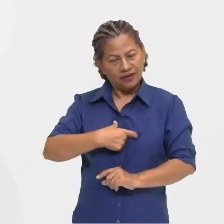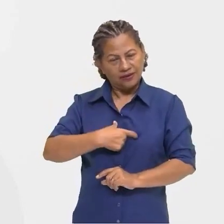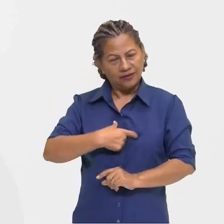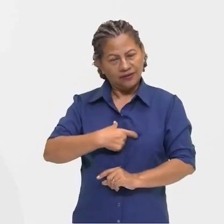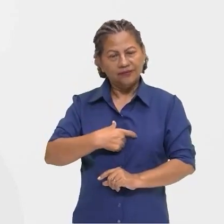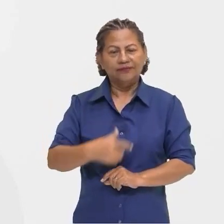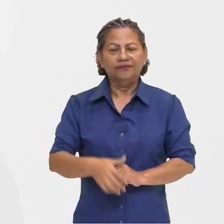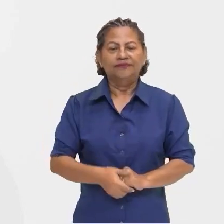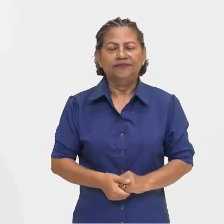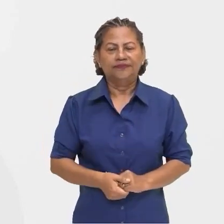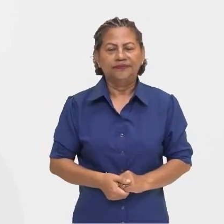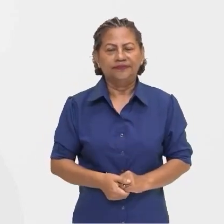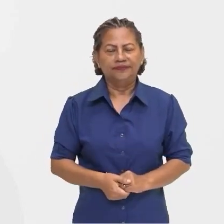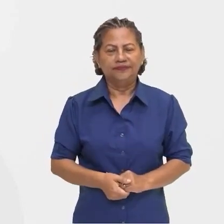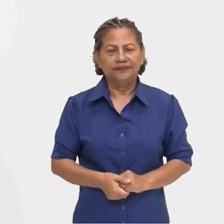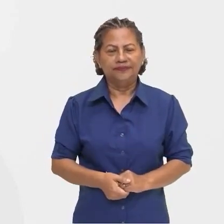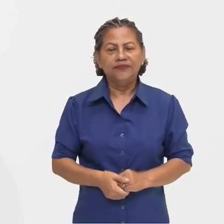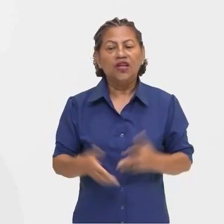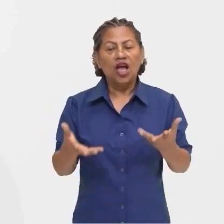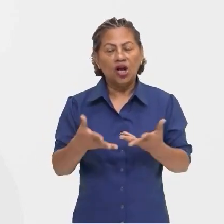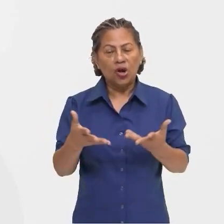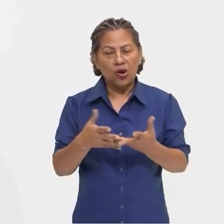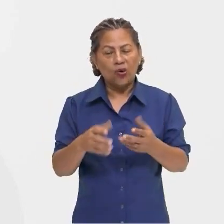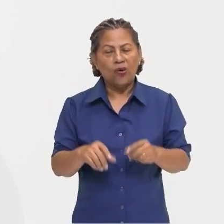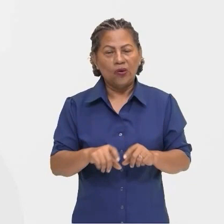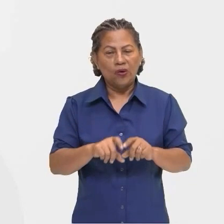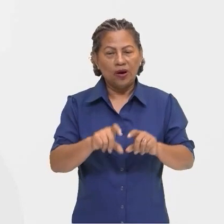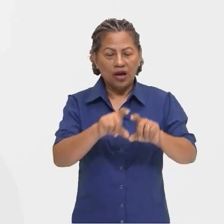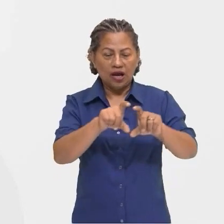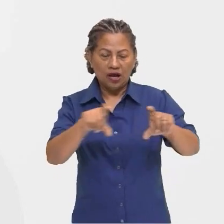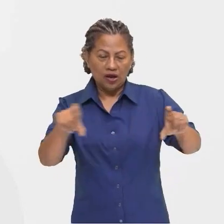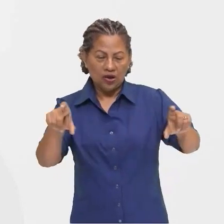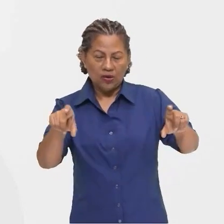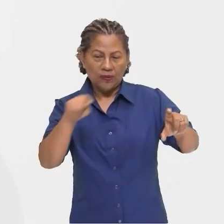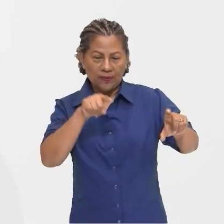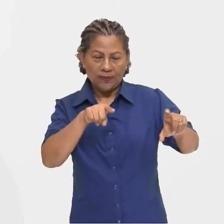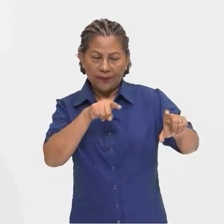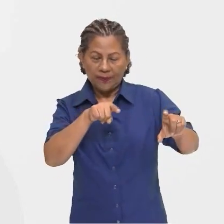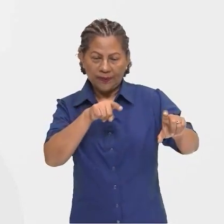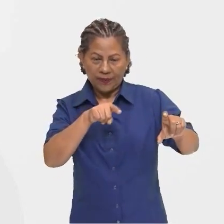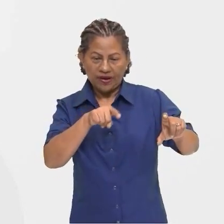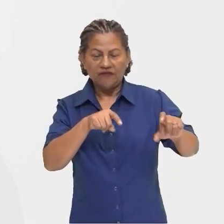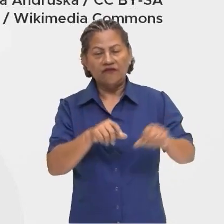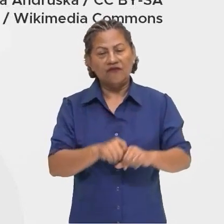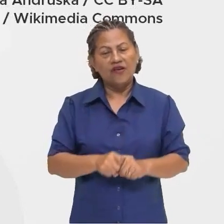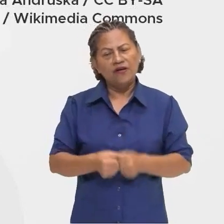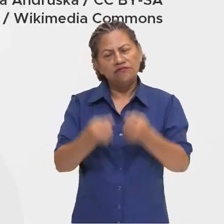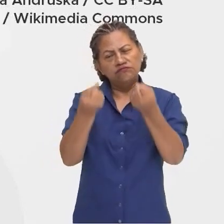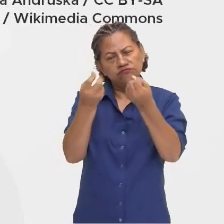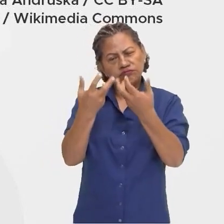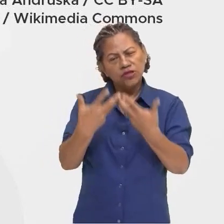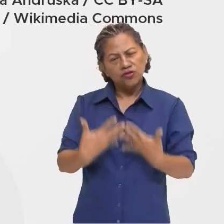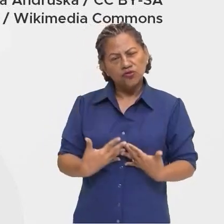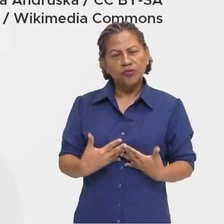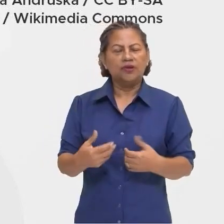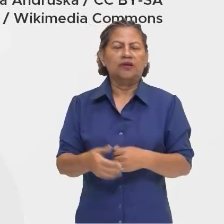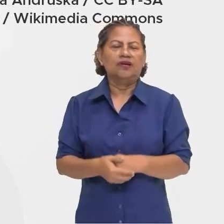concretizá-los. Então eu roubei aqui uma frase do Augusto Cury. E o Augusto Cury fala o